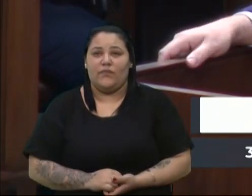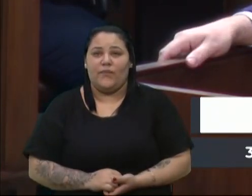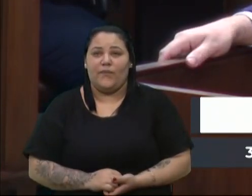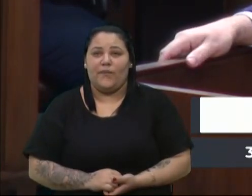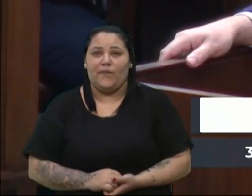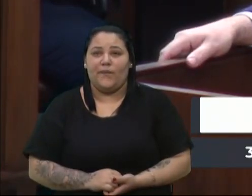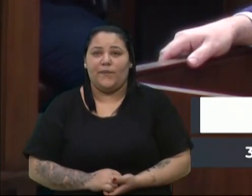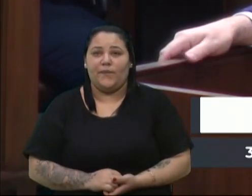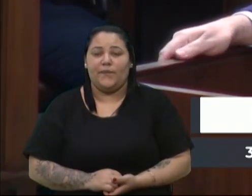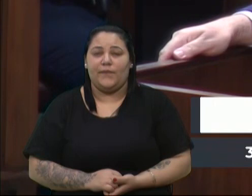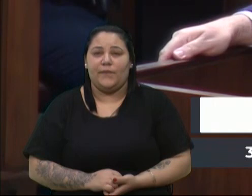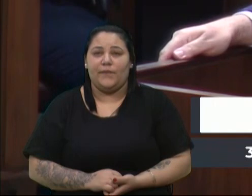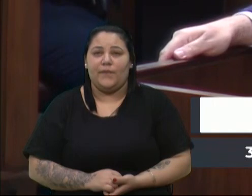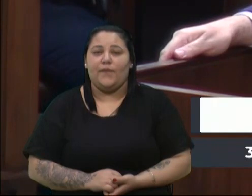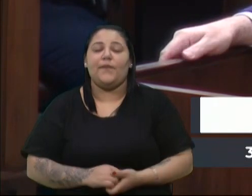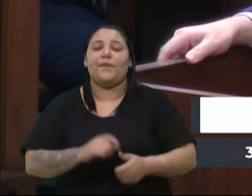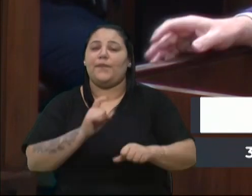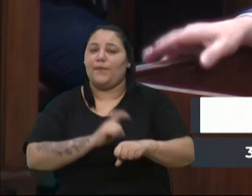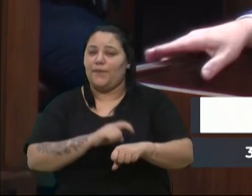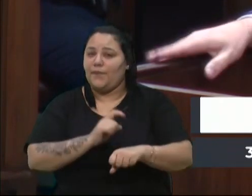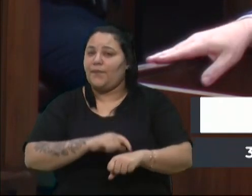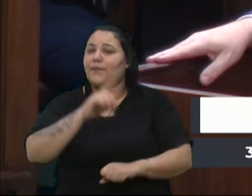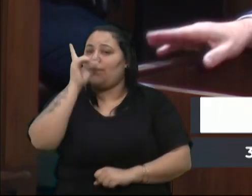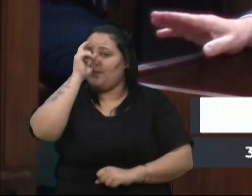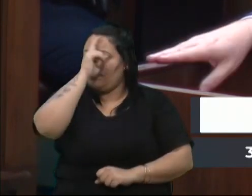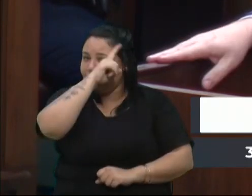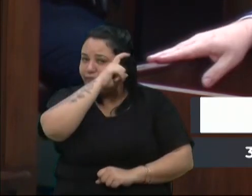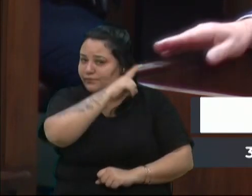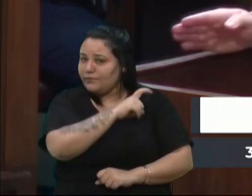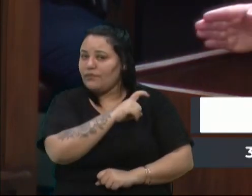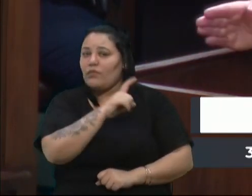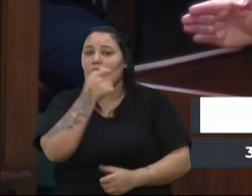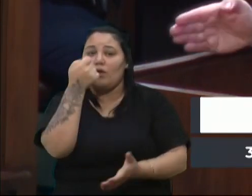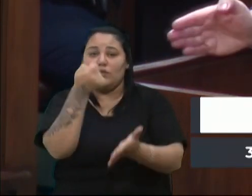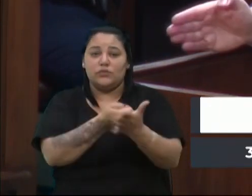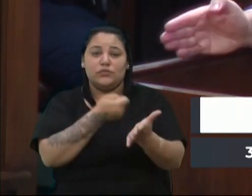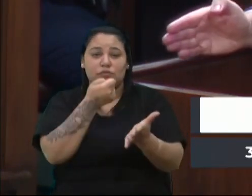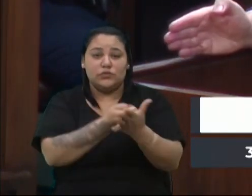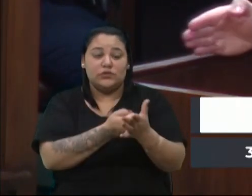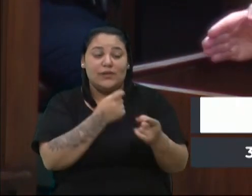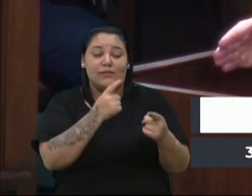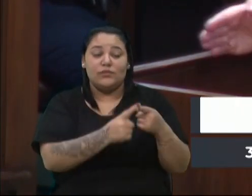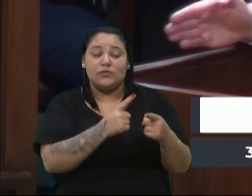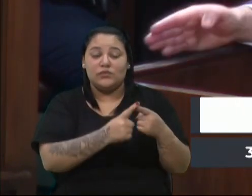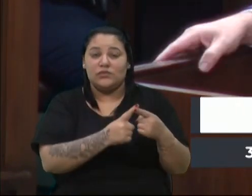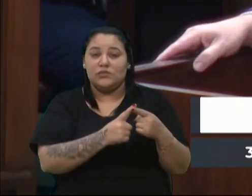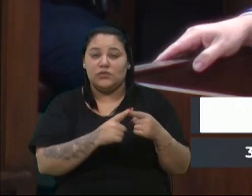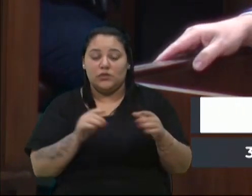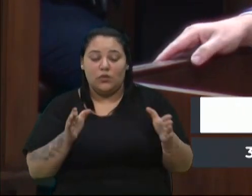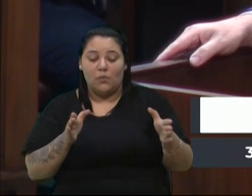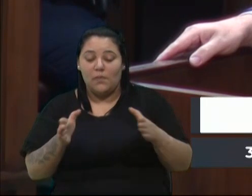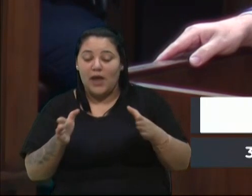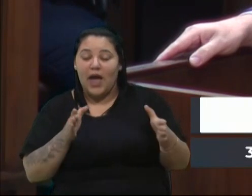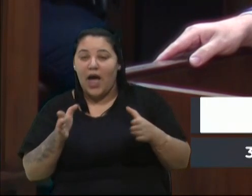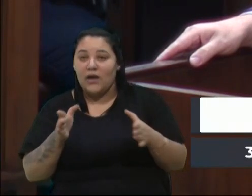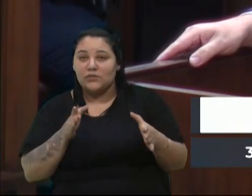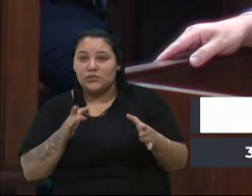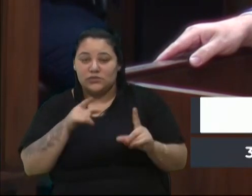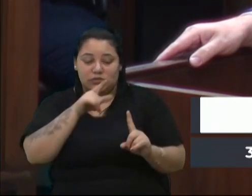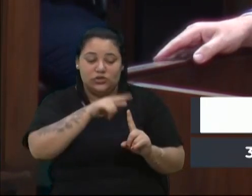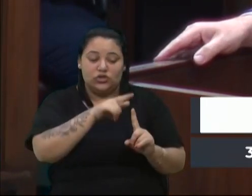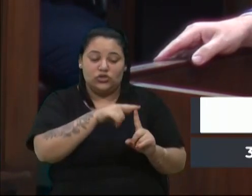Foram realmente momentos difíceis, momentos de luta, porque os prazos desse tipo de ação são